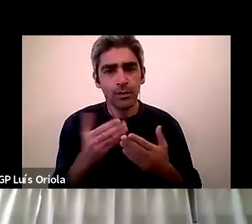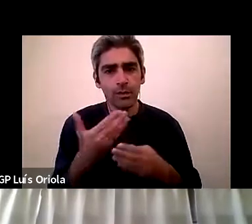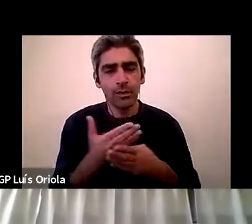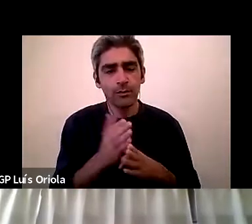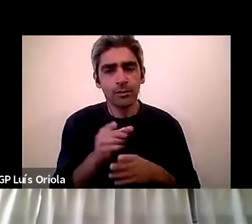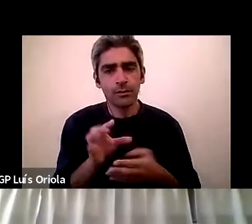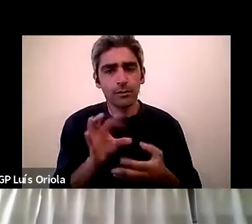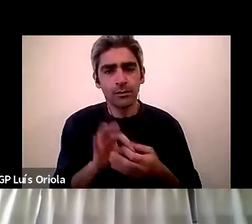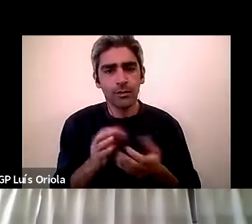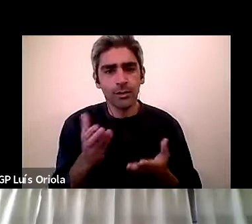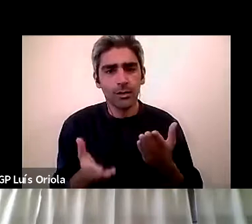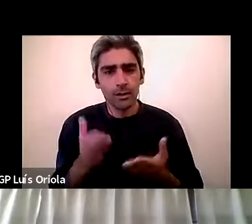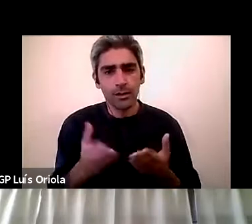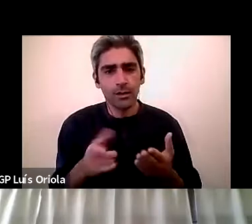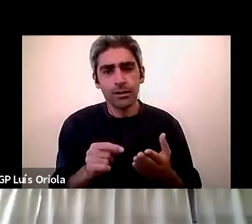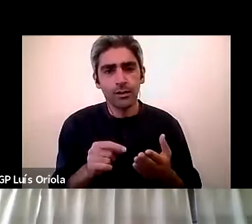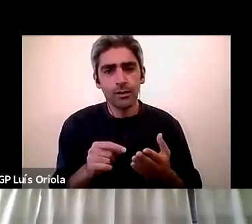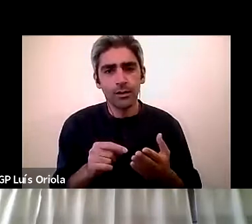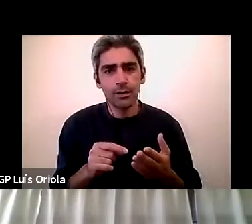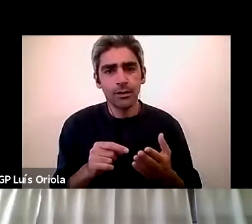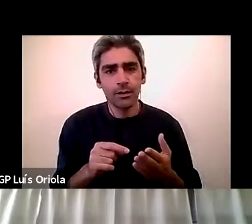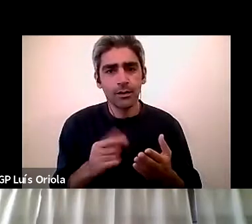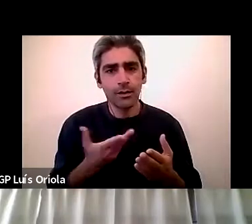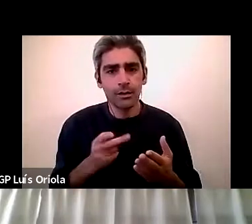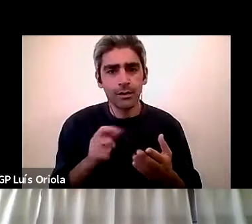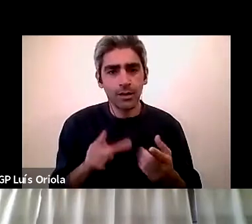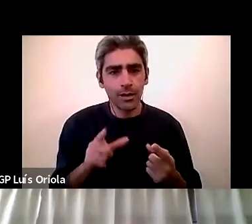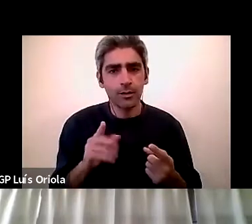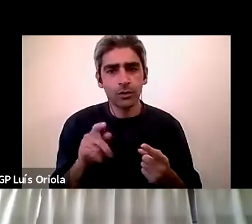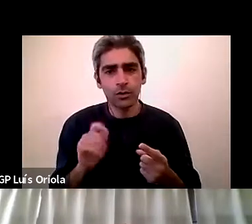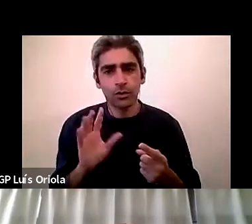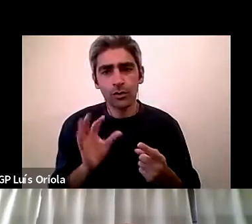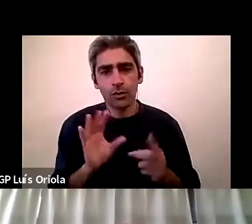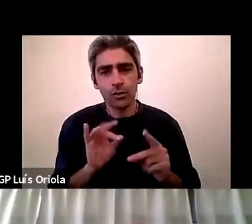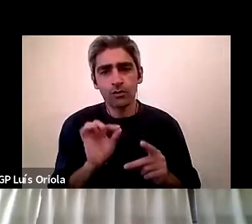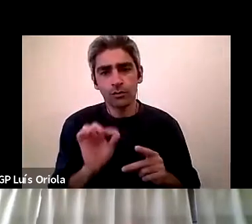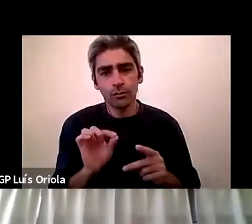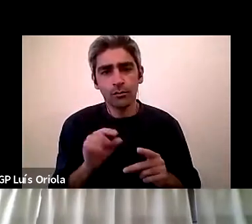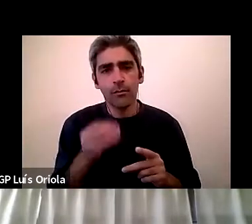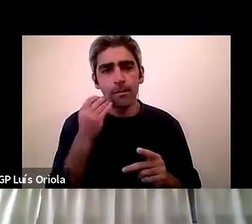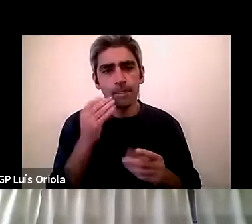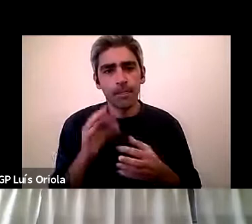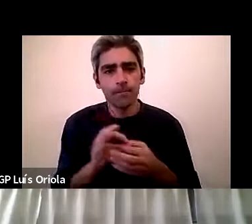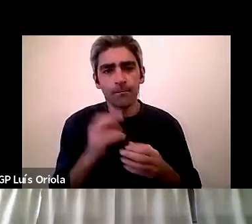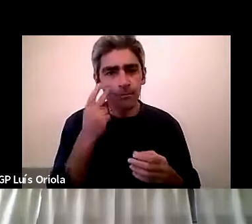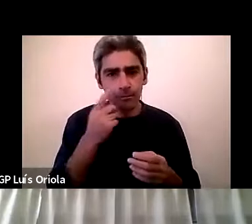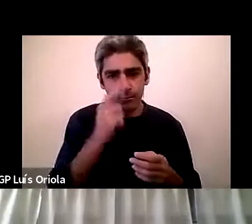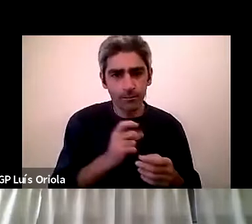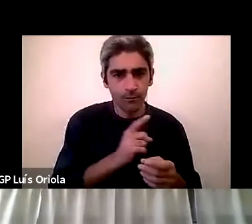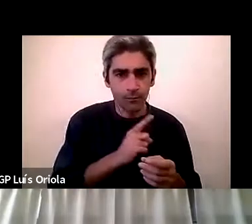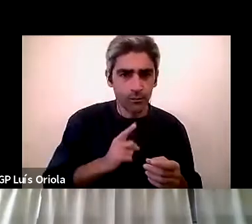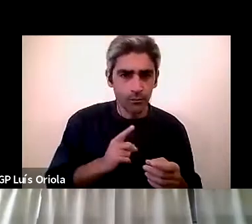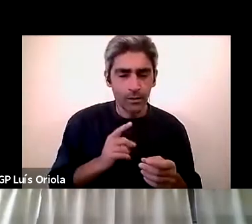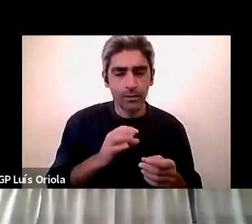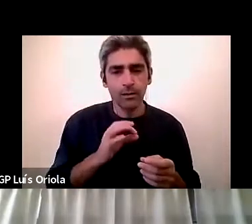dimensão que tem a ver com o equilíbrio e que o Daniel e o próprio Jorge também já tocou, a conciliação da vida profissional